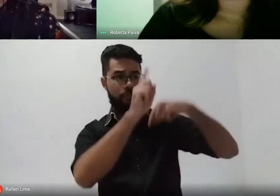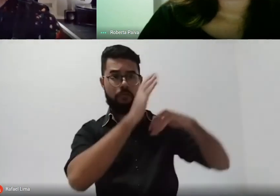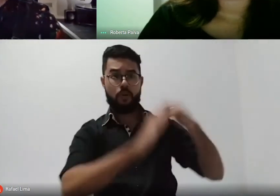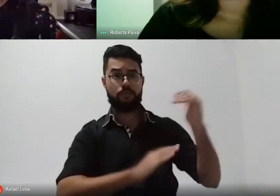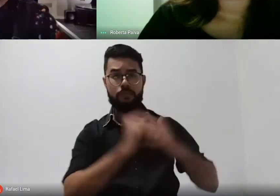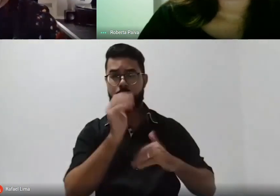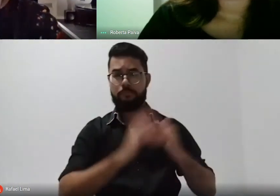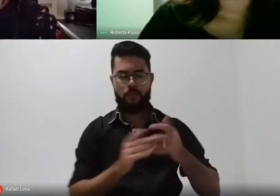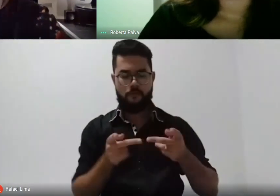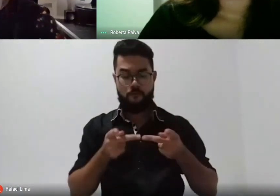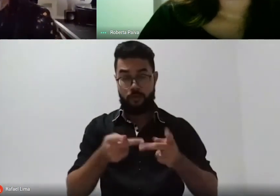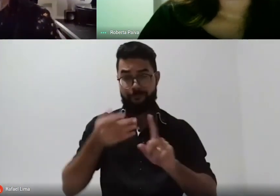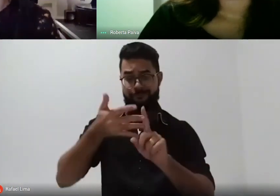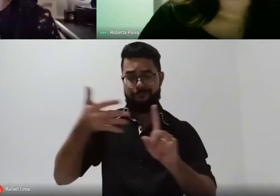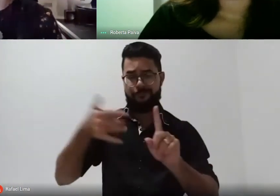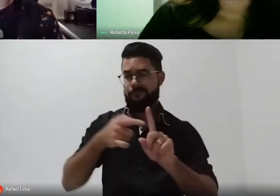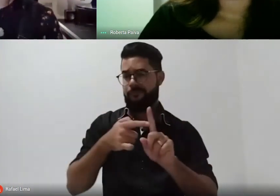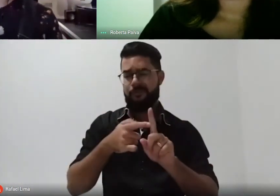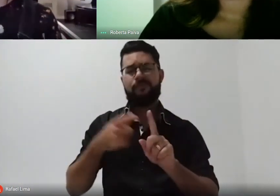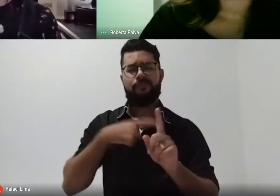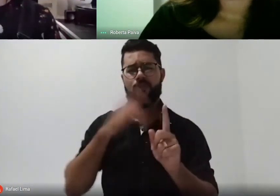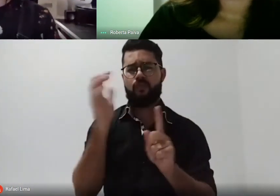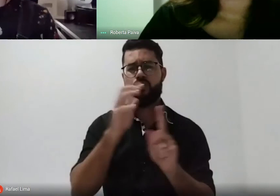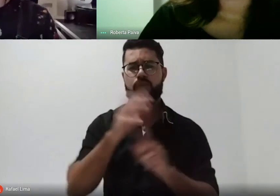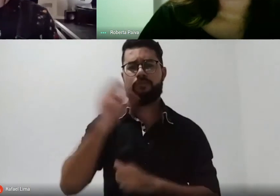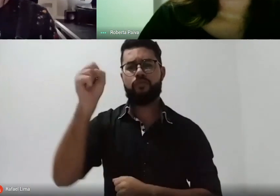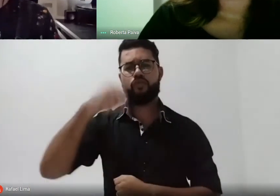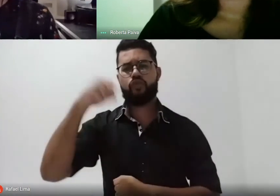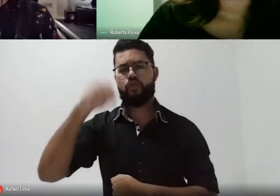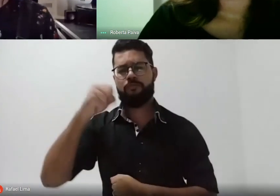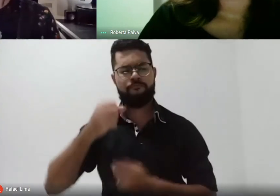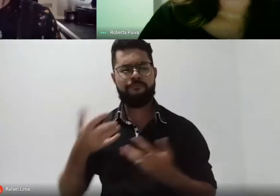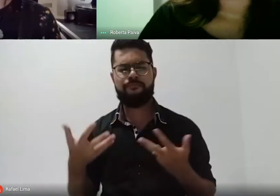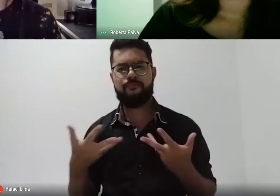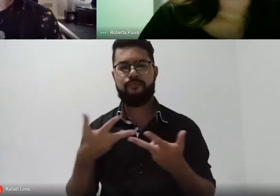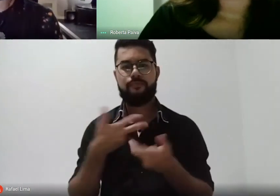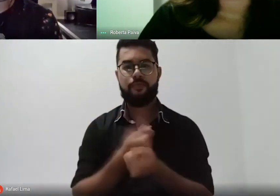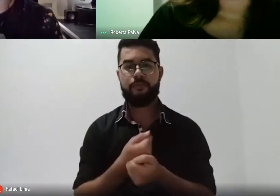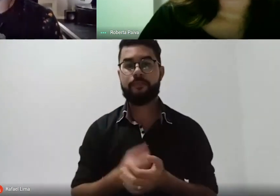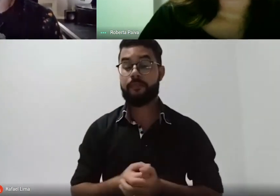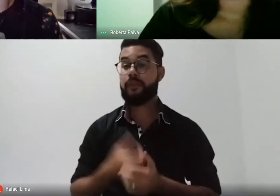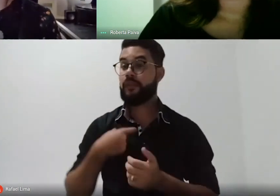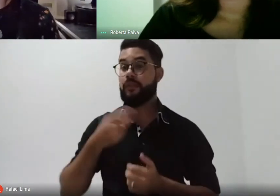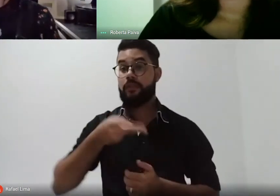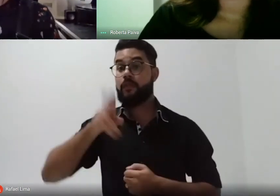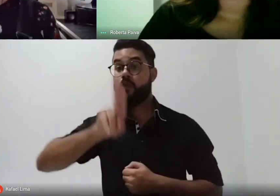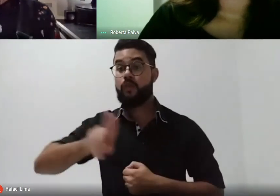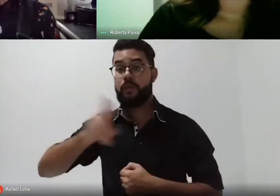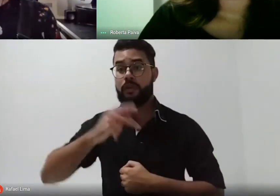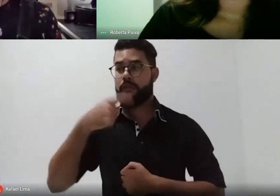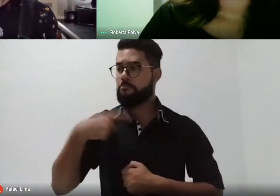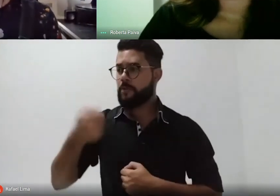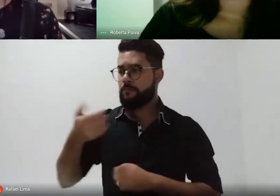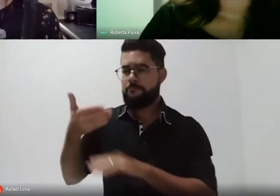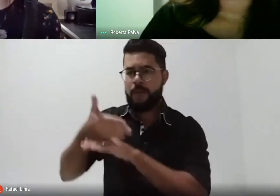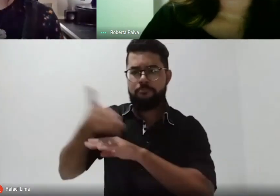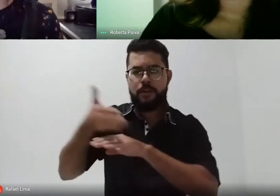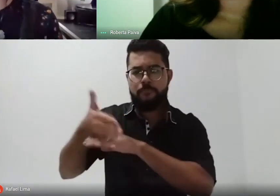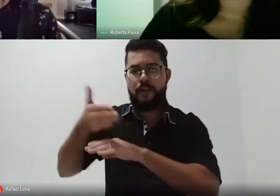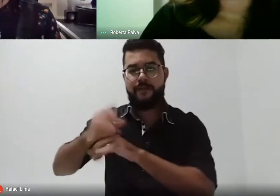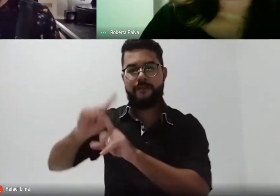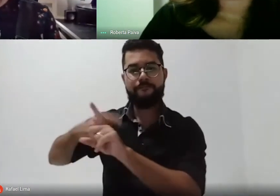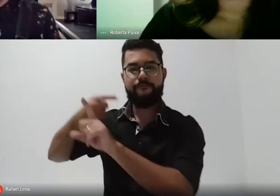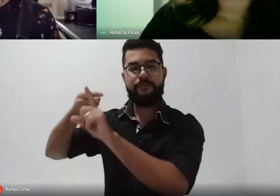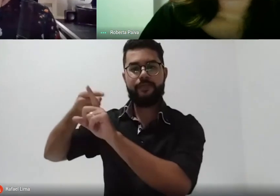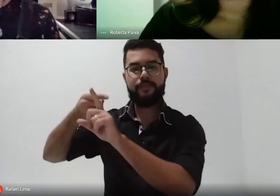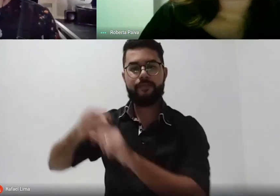de extensão colaboram demais. E eu até sinto muito em participar mais, né? Graças a Deus que nós temos uma Thais